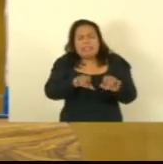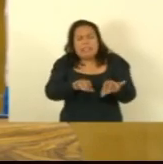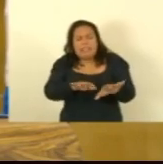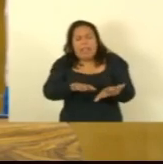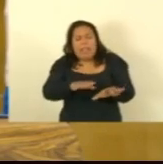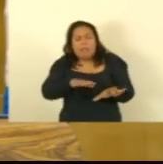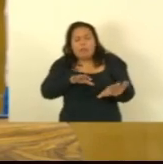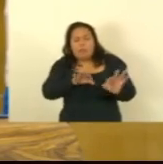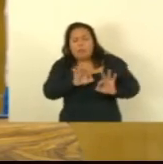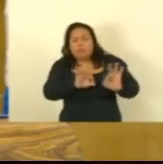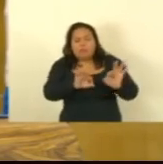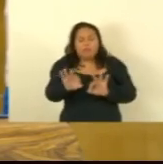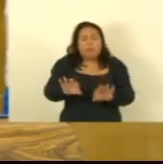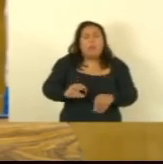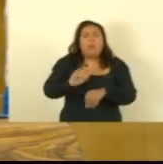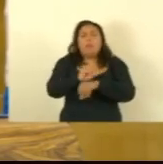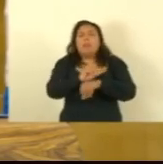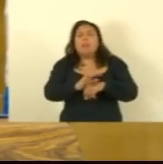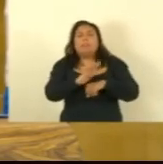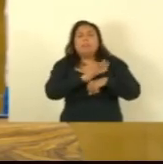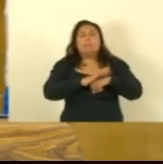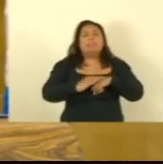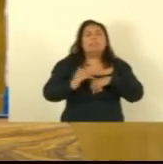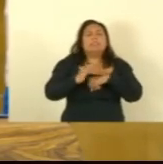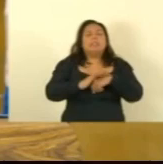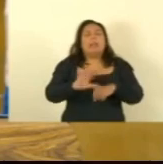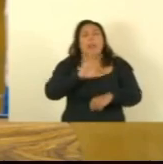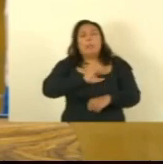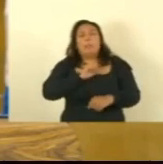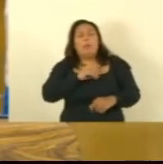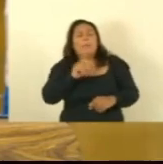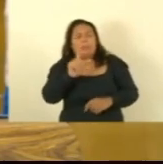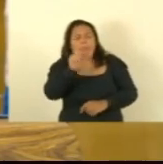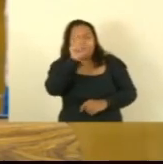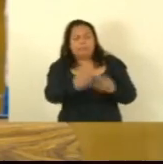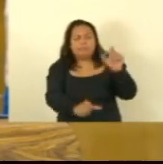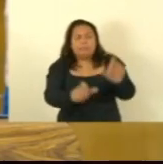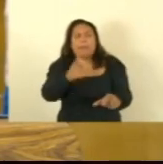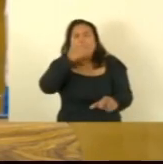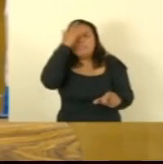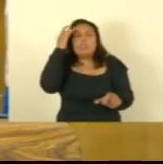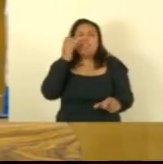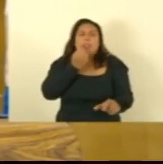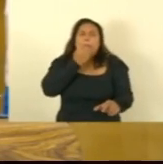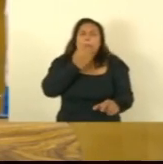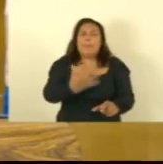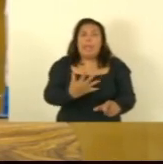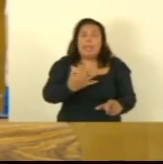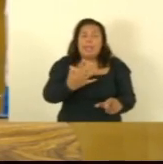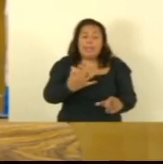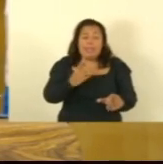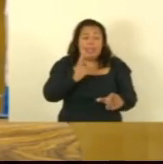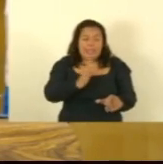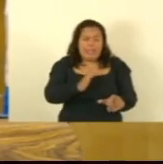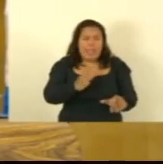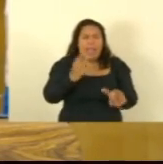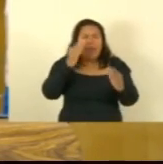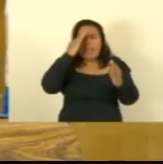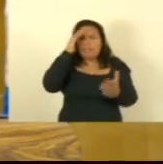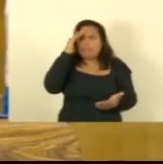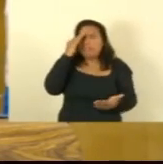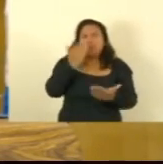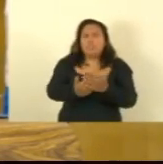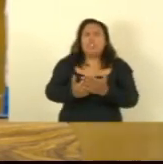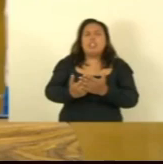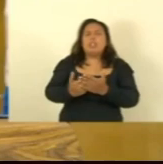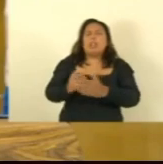todo o amor e carinho, para que sejam pessoas de bem. E confia eles aos cuidados